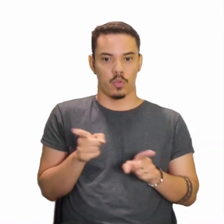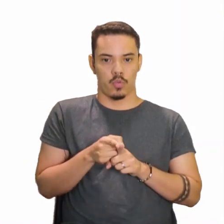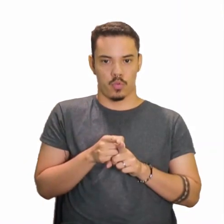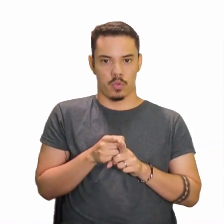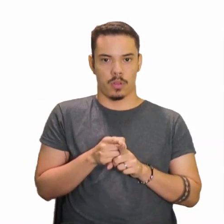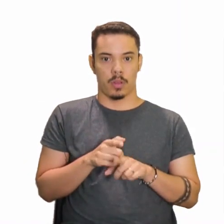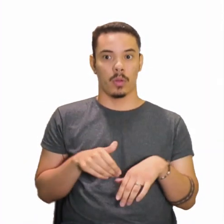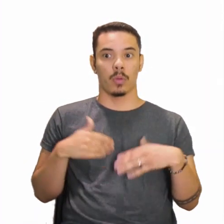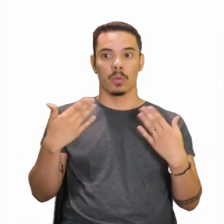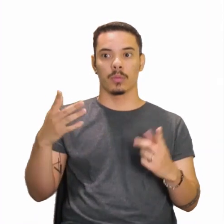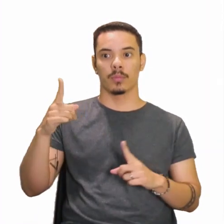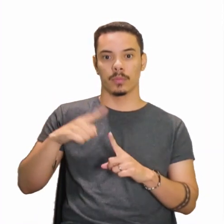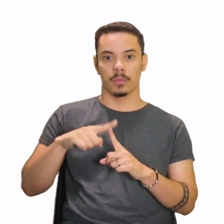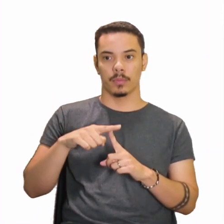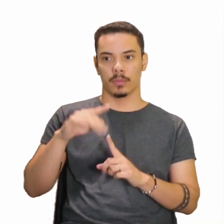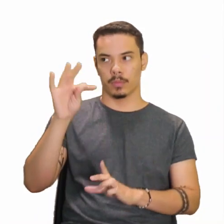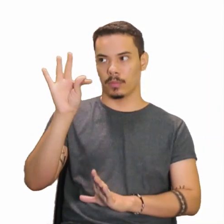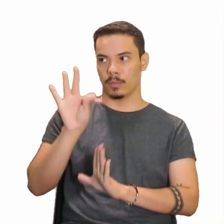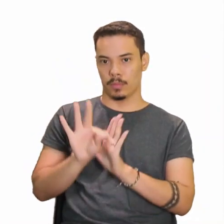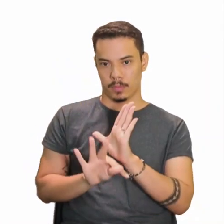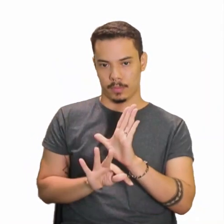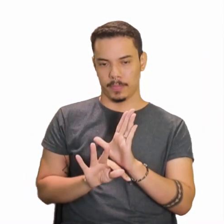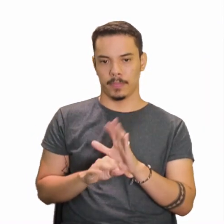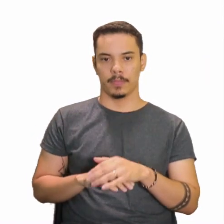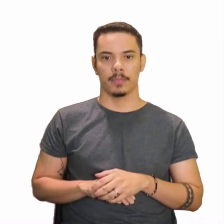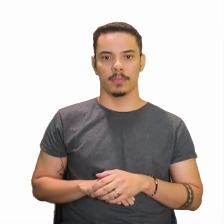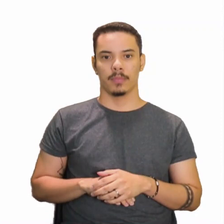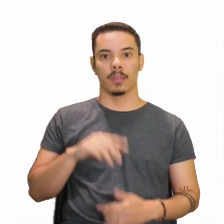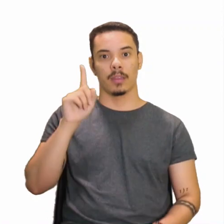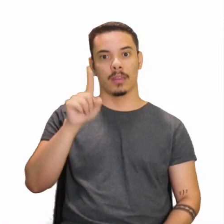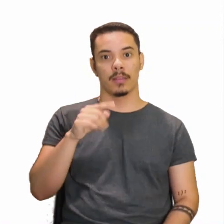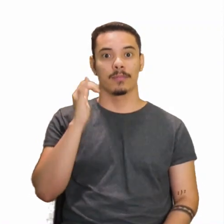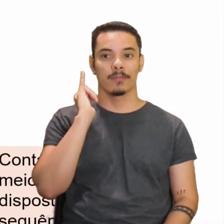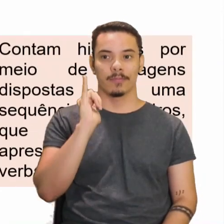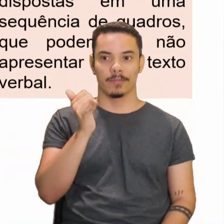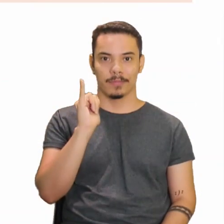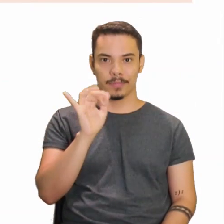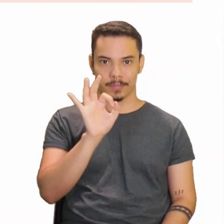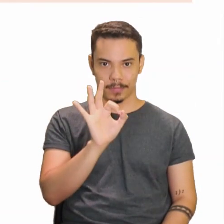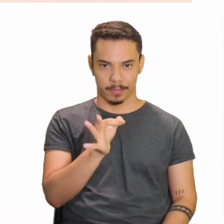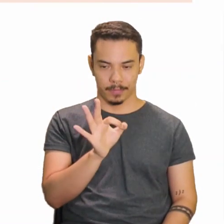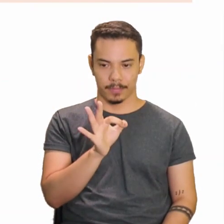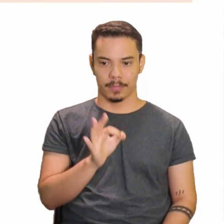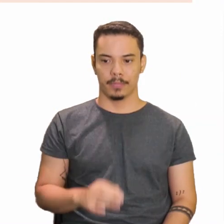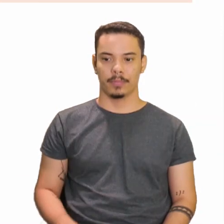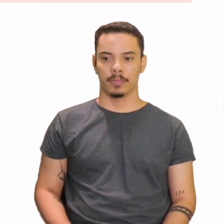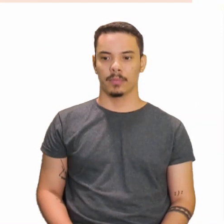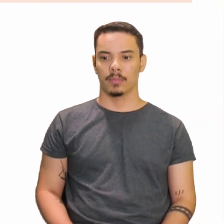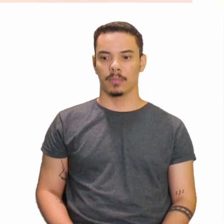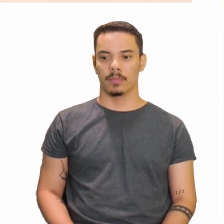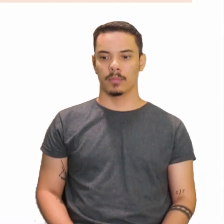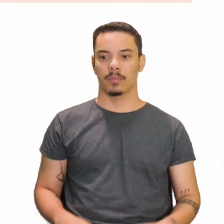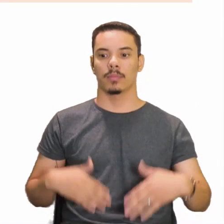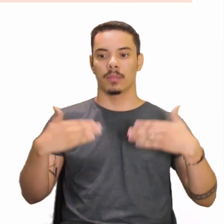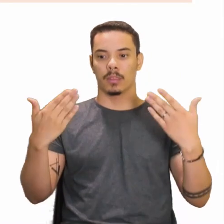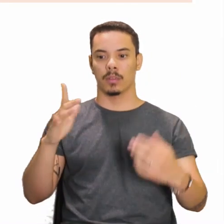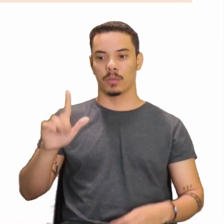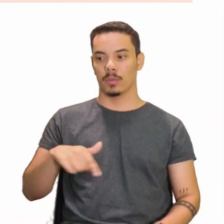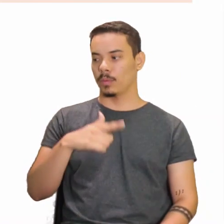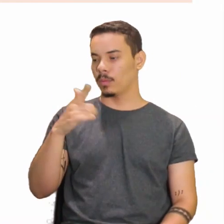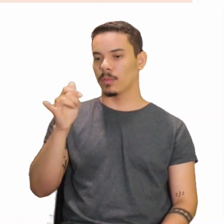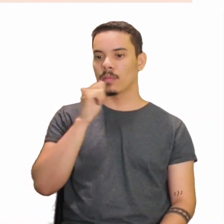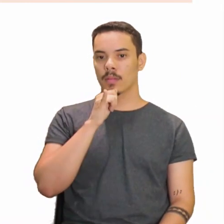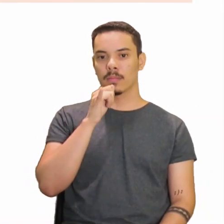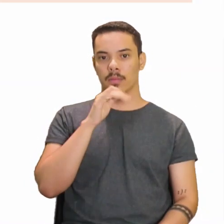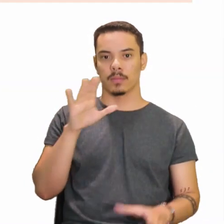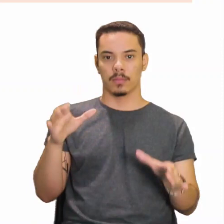Qual tipo de texto que vai na história em quadrinho? Uma narrativa, certo? Bem, então aqui esse outro exemplo, aqui é a